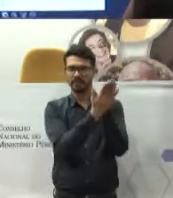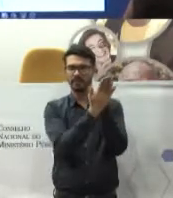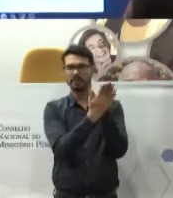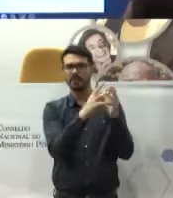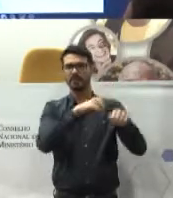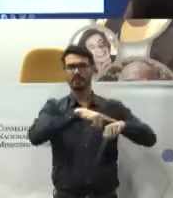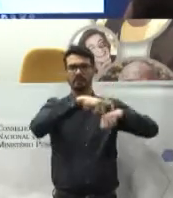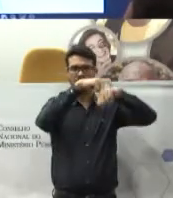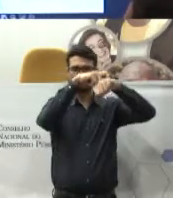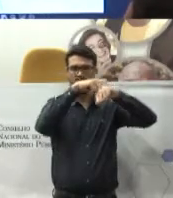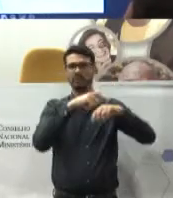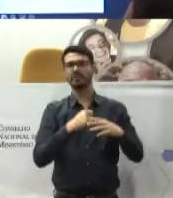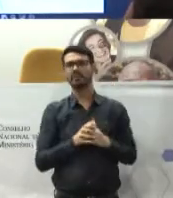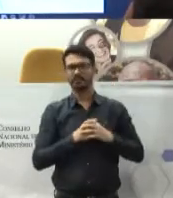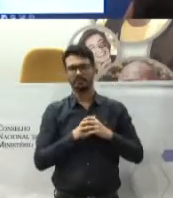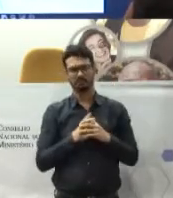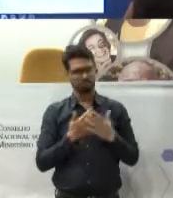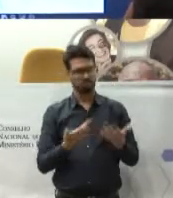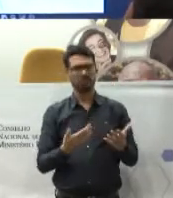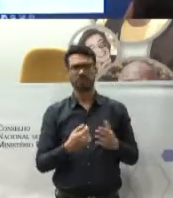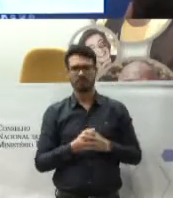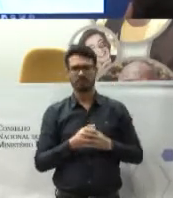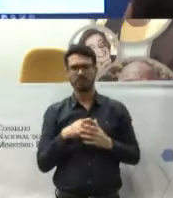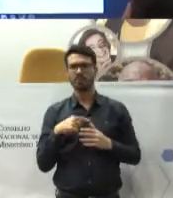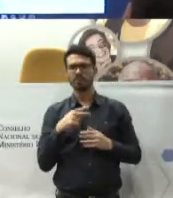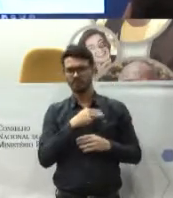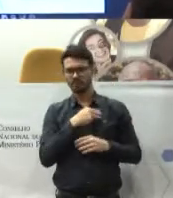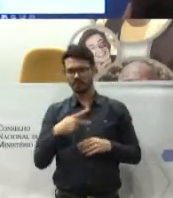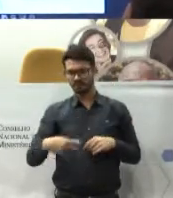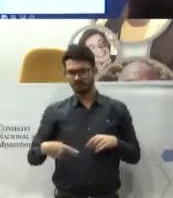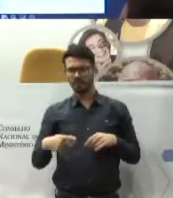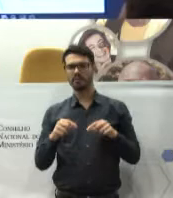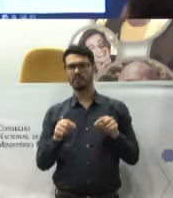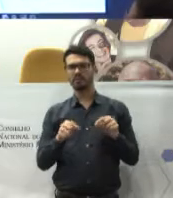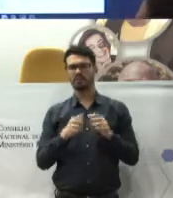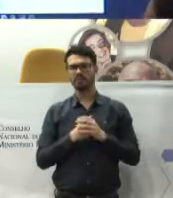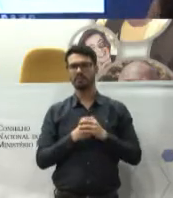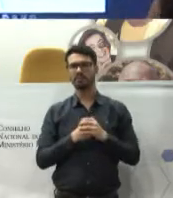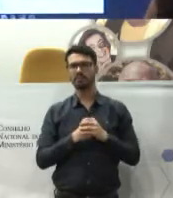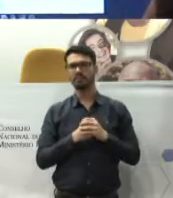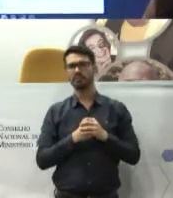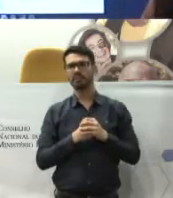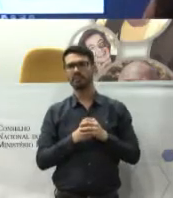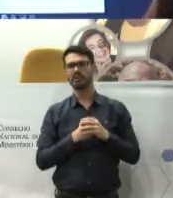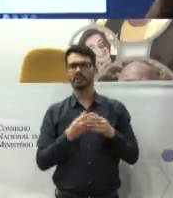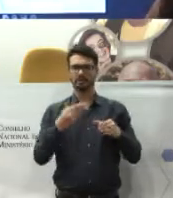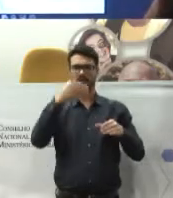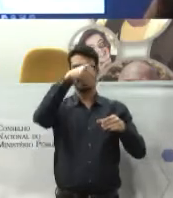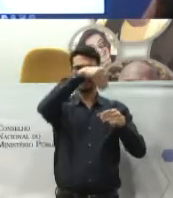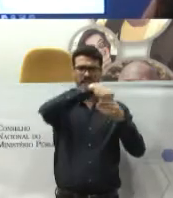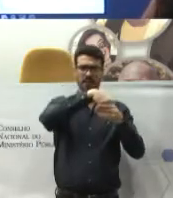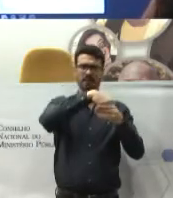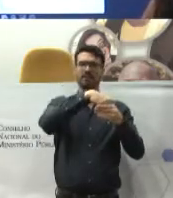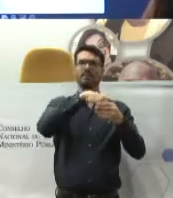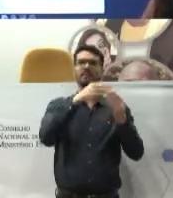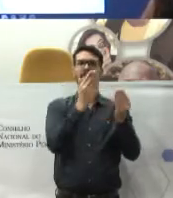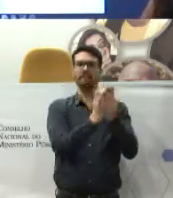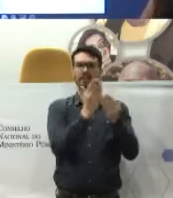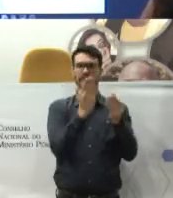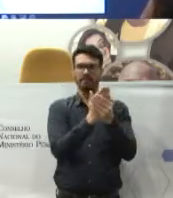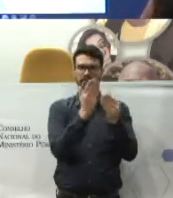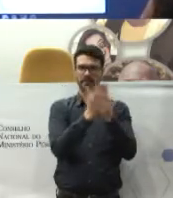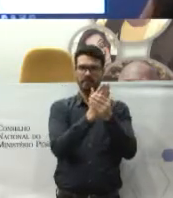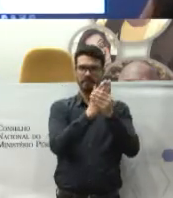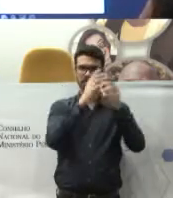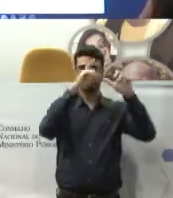está suspenso. A pergunta é: o que nós, Ministério Público, devemos fazer nos processos